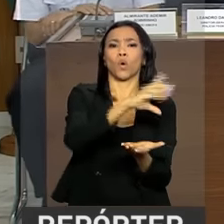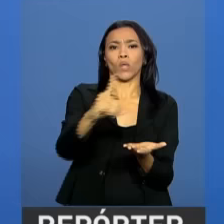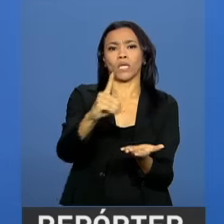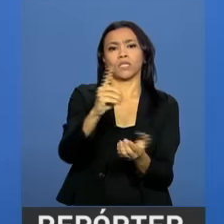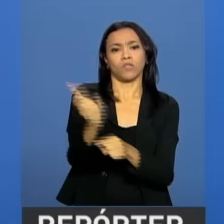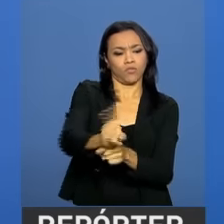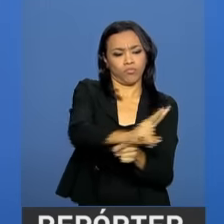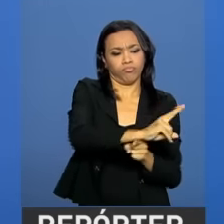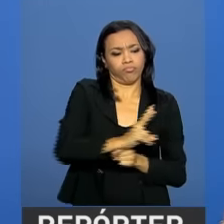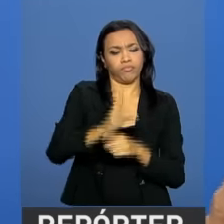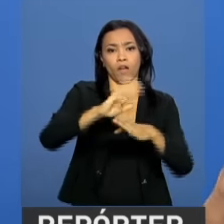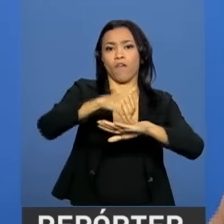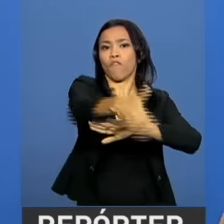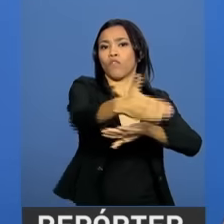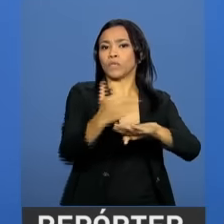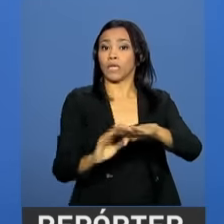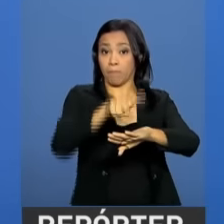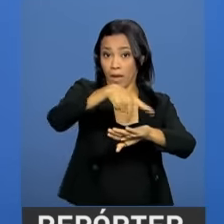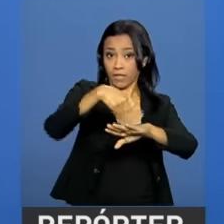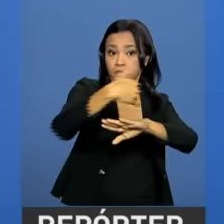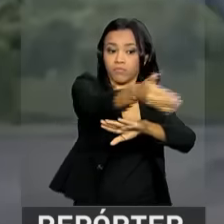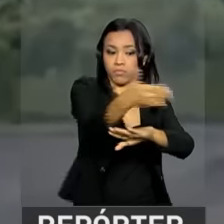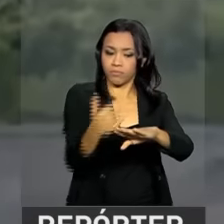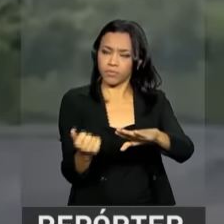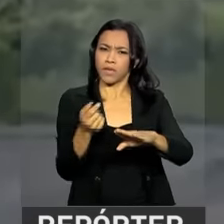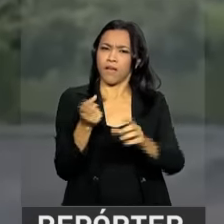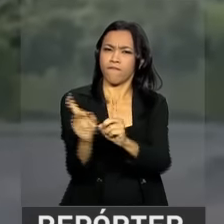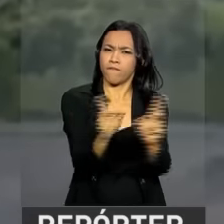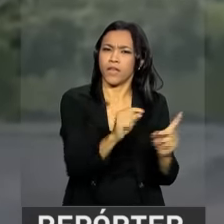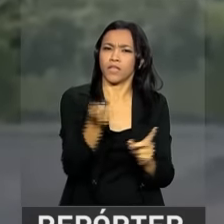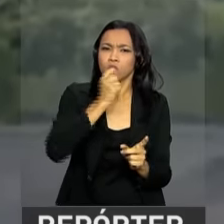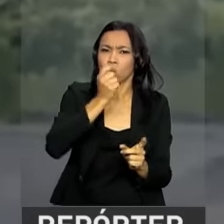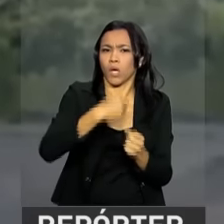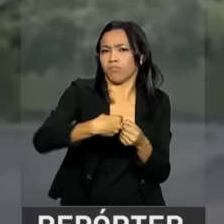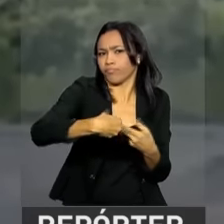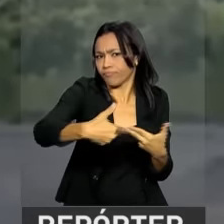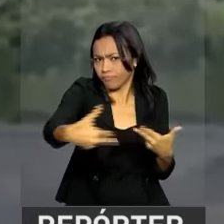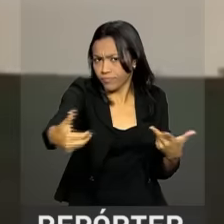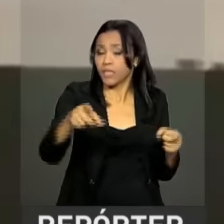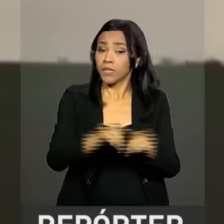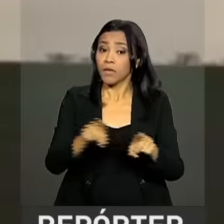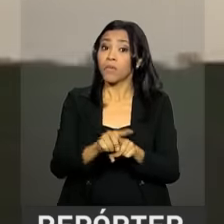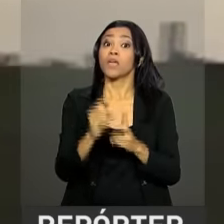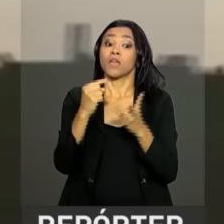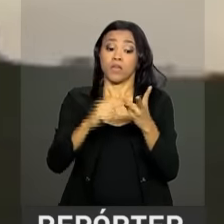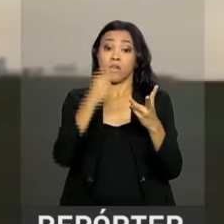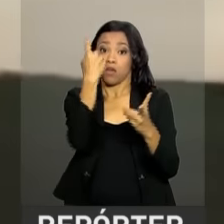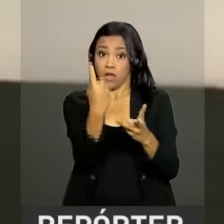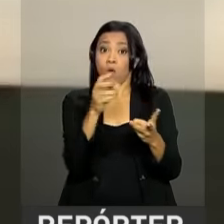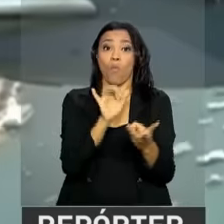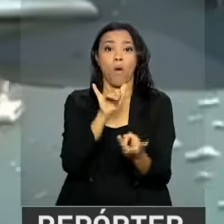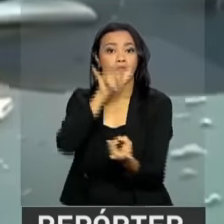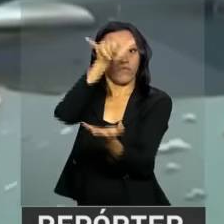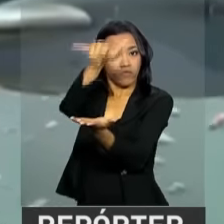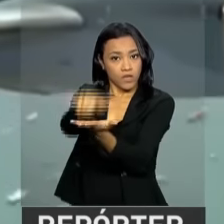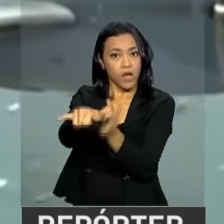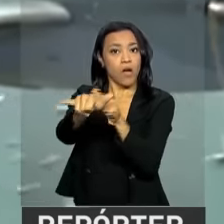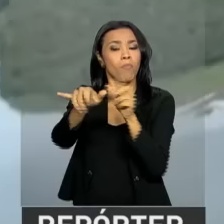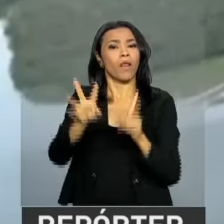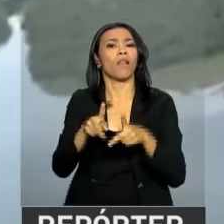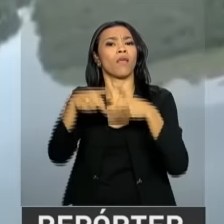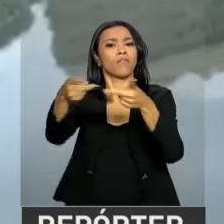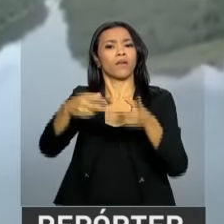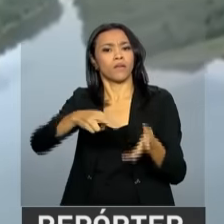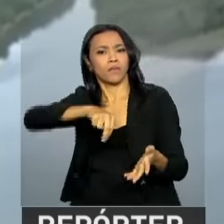fronteiras para combate ao tráfico e contrabando e a reserva de um avião da Força Aérea Brasileira para transporte de órgãos